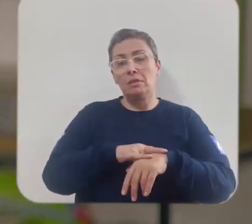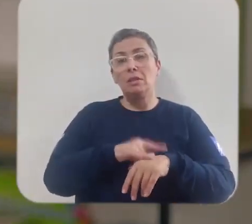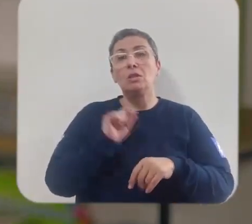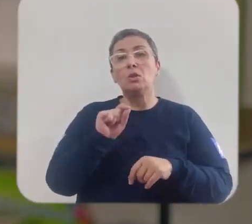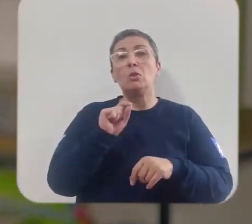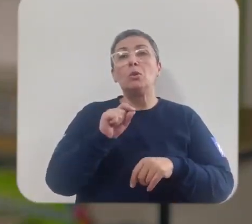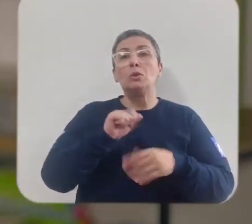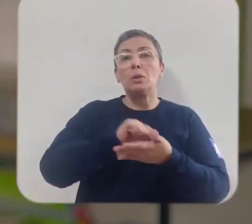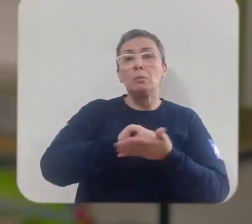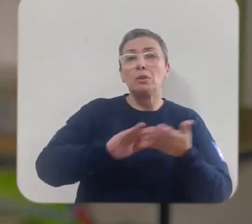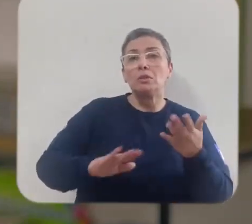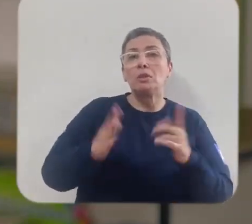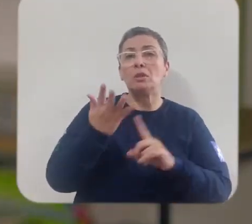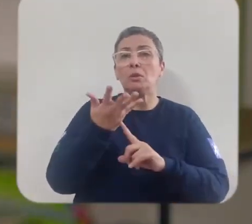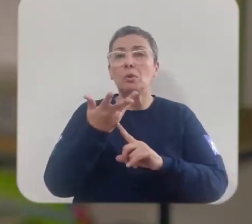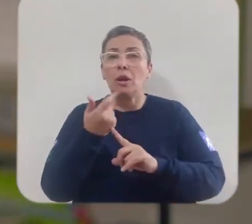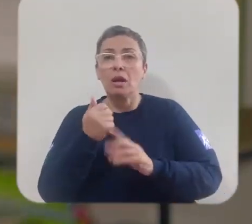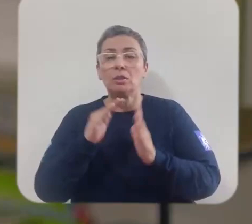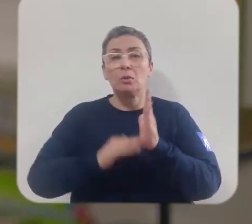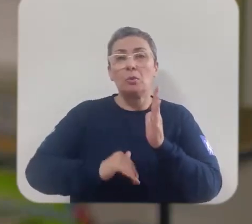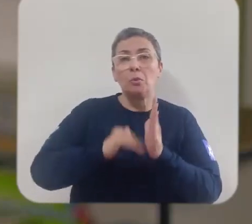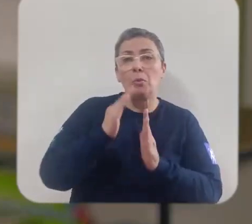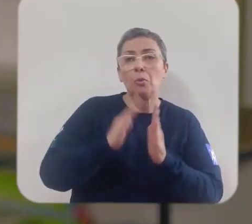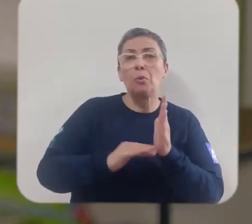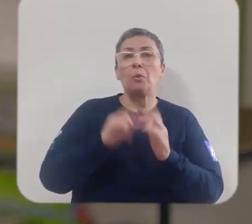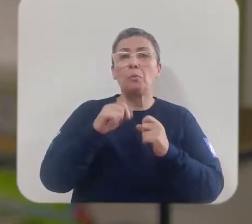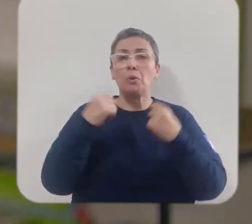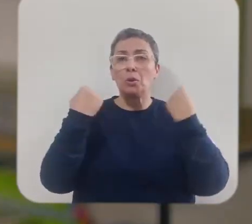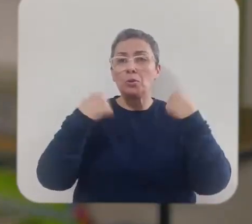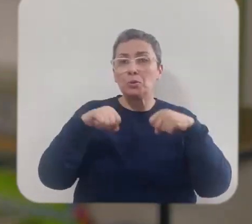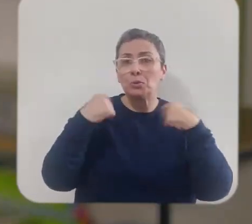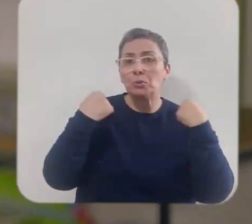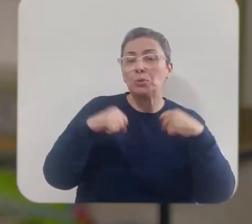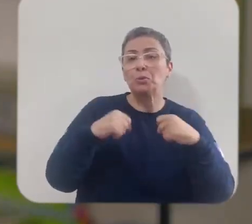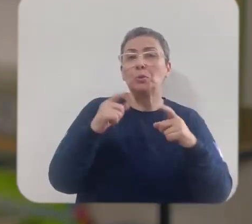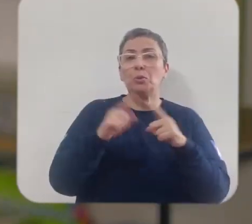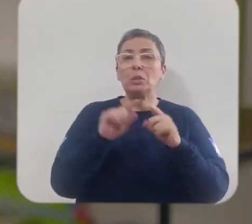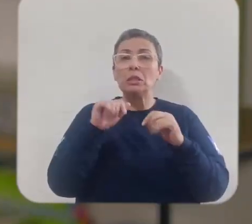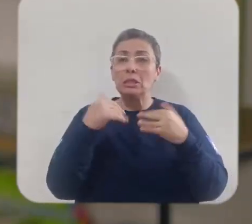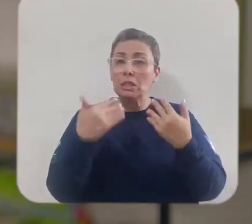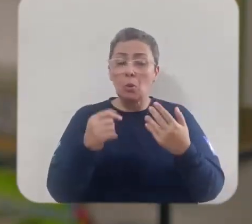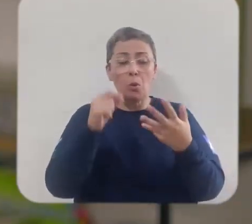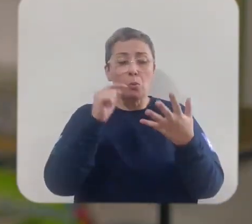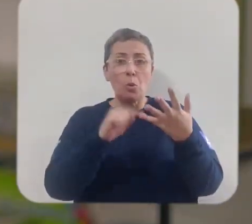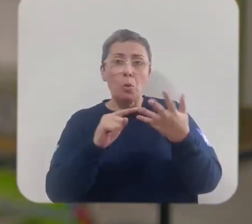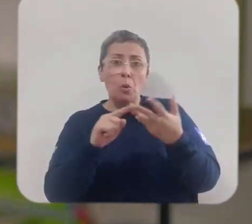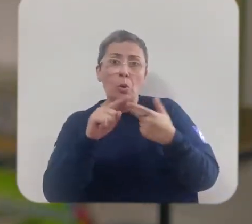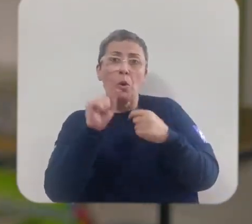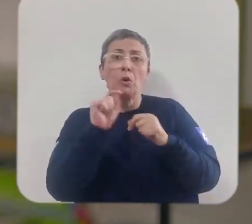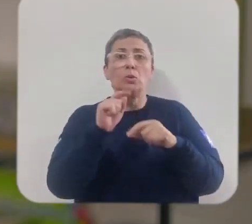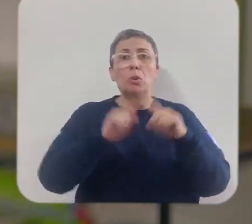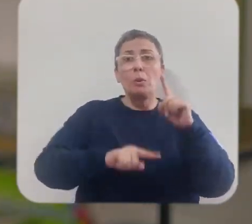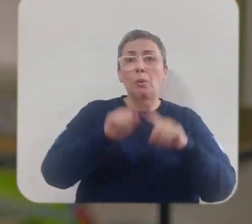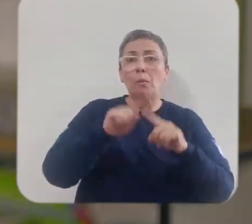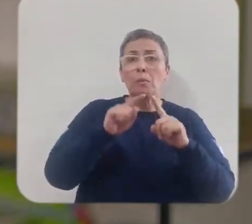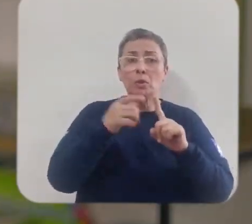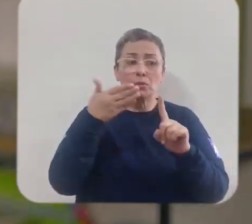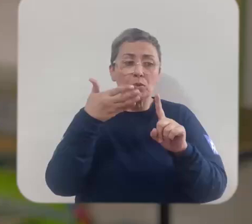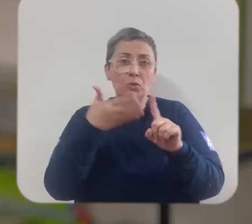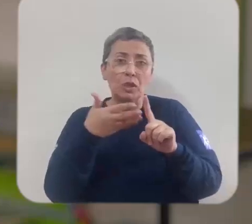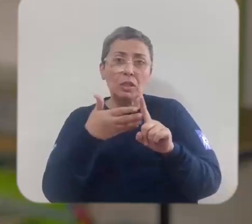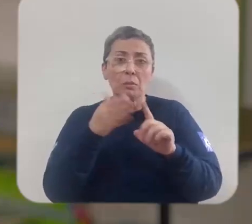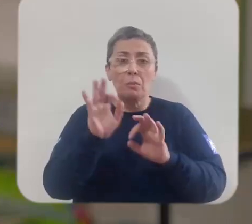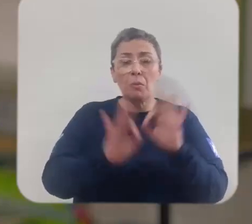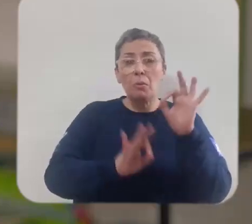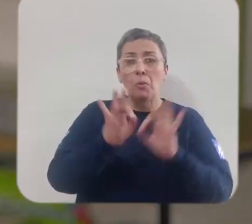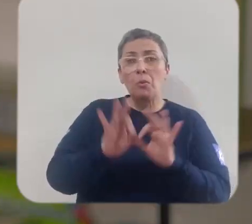né? Uma atividade de artes, uma pintura, de educação física. Então, quais são os objetos de referência para a gente